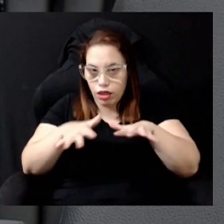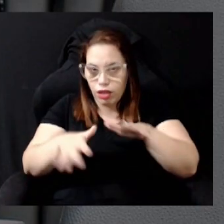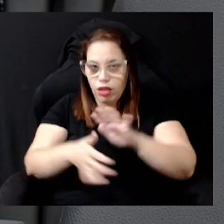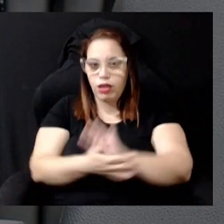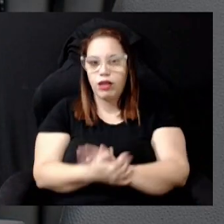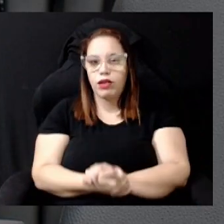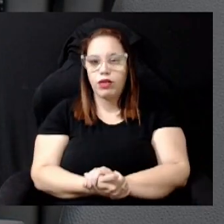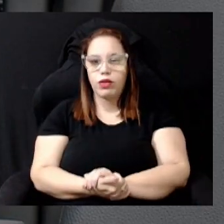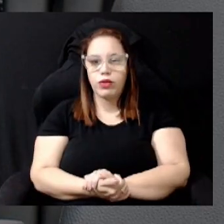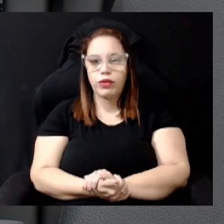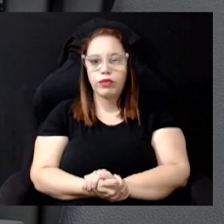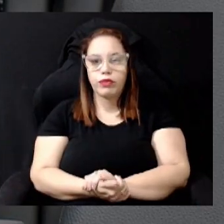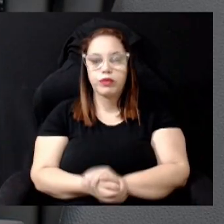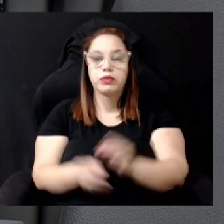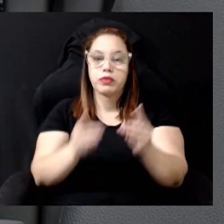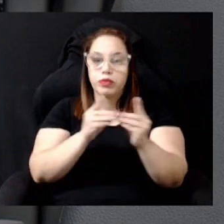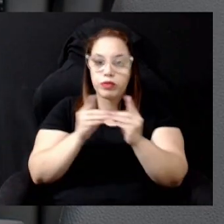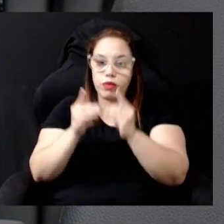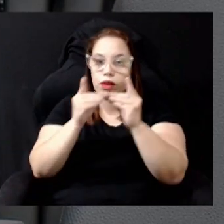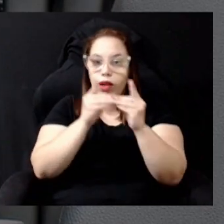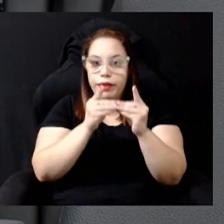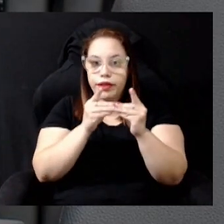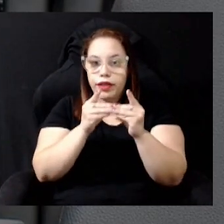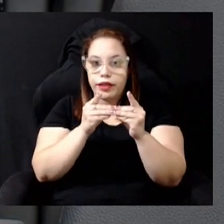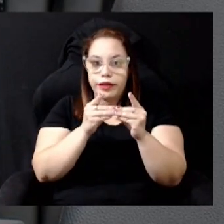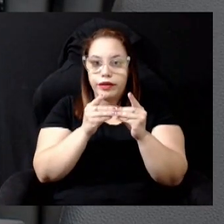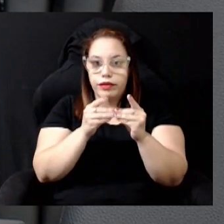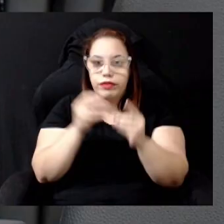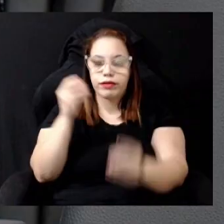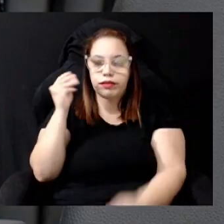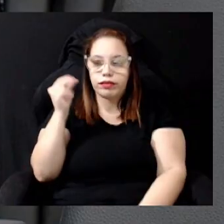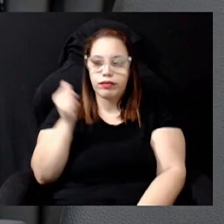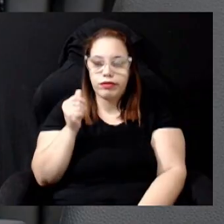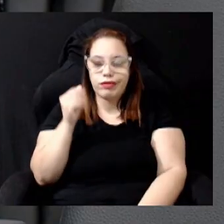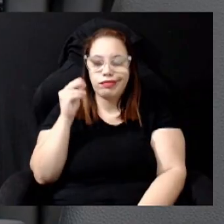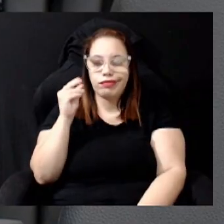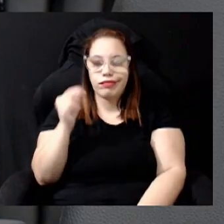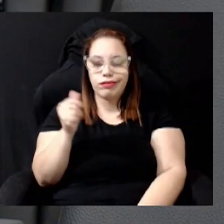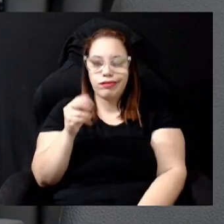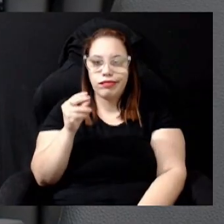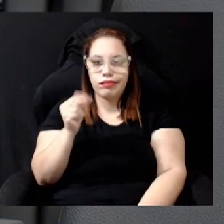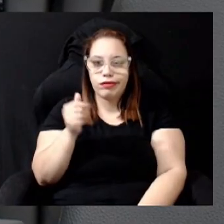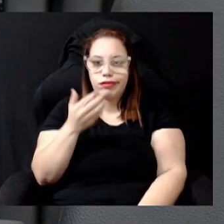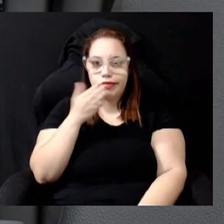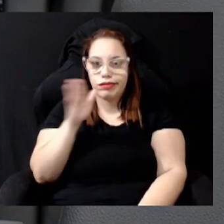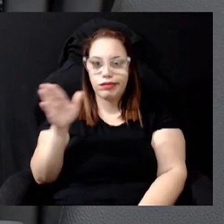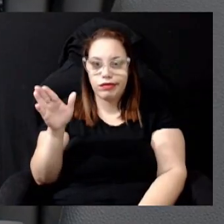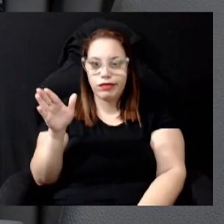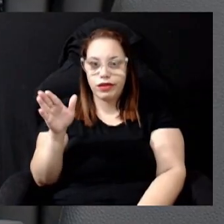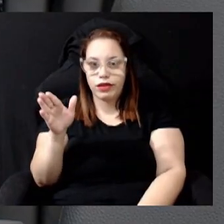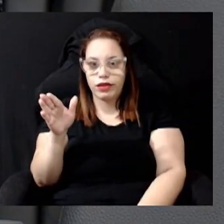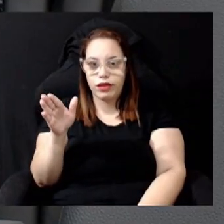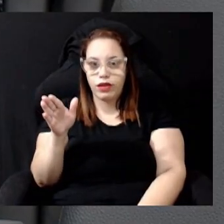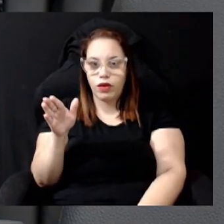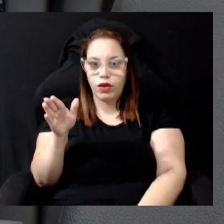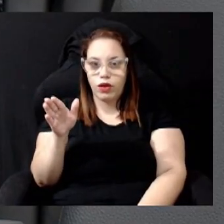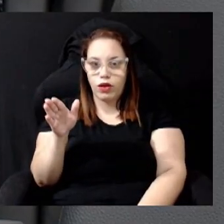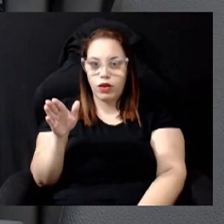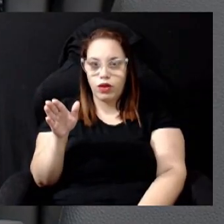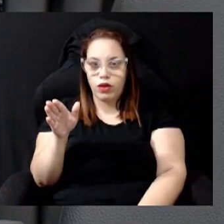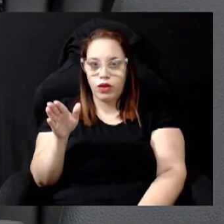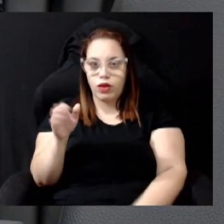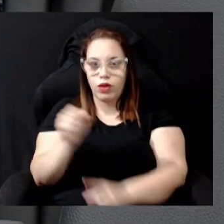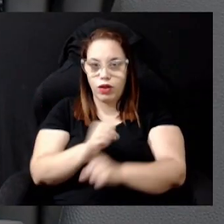para atender uma demanda que eu já havia solicitado, inclusive quando estava presidente da Associação dos